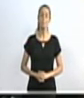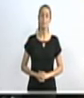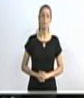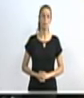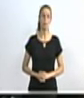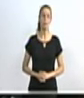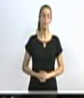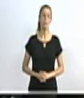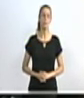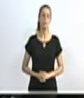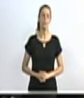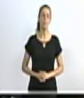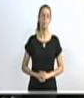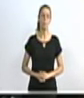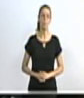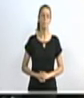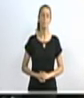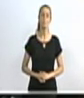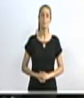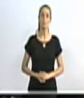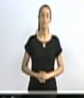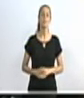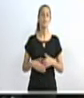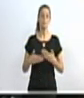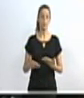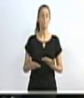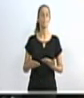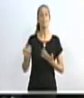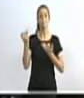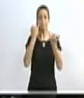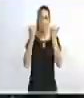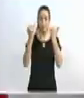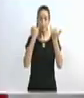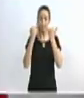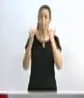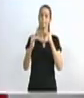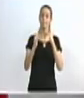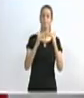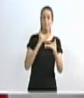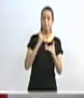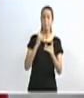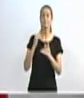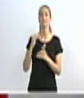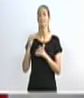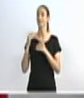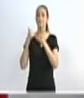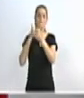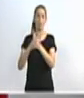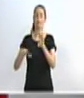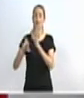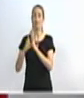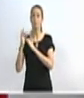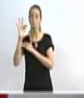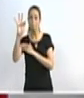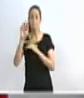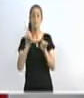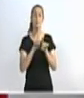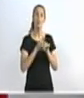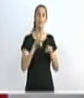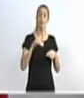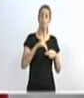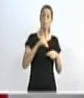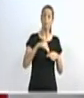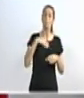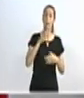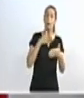Então, legislações defasadas, não adequadas à federal, lei municipal mais restrita que a federal, obviamente,